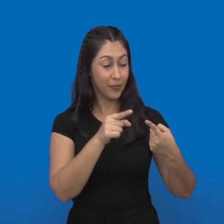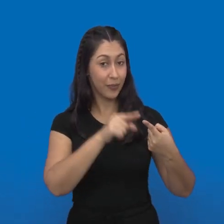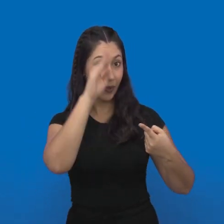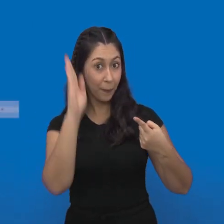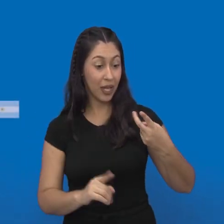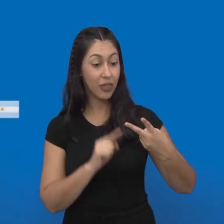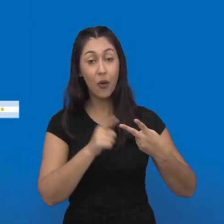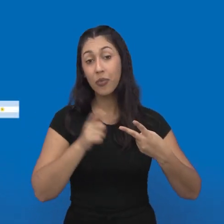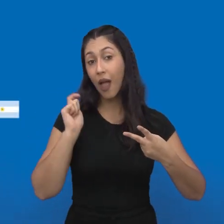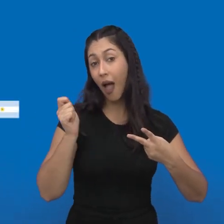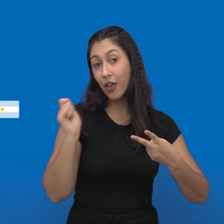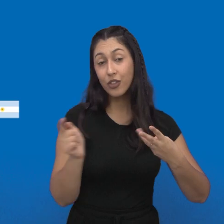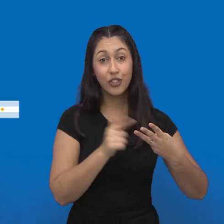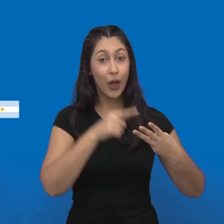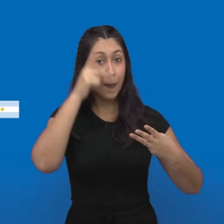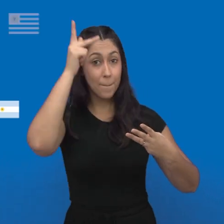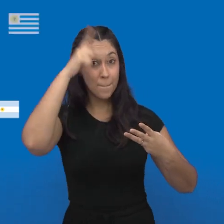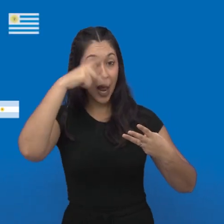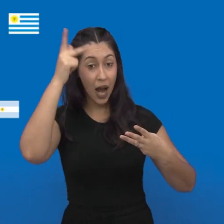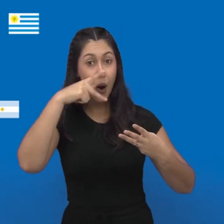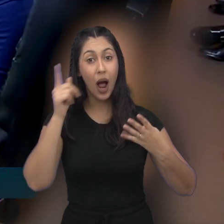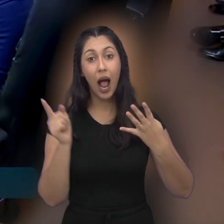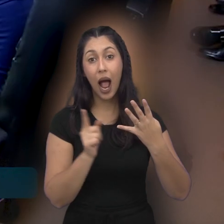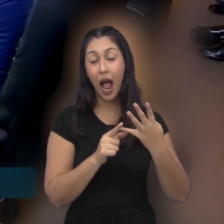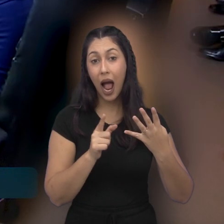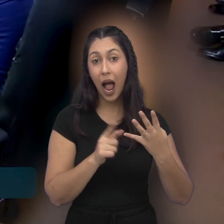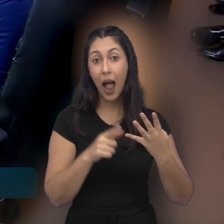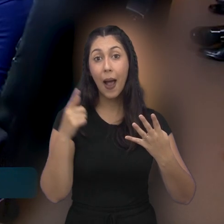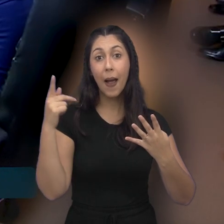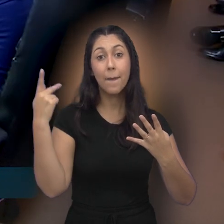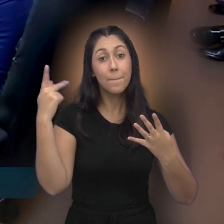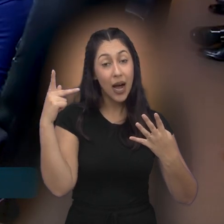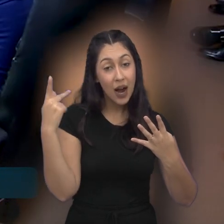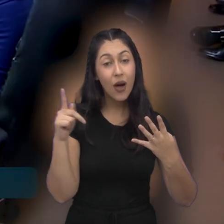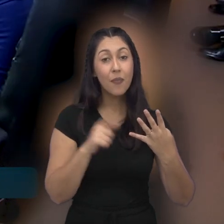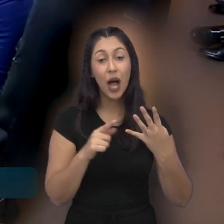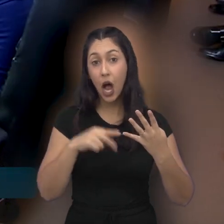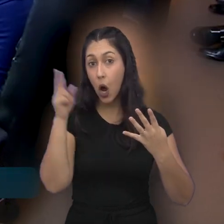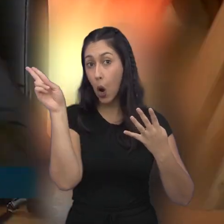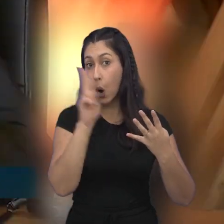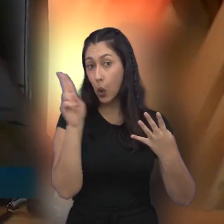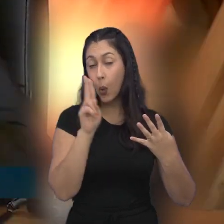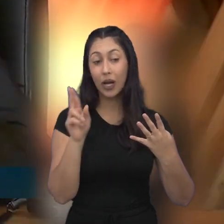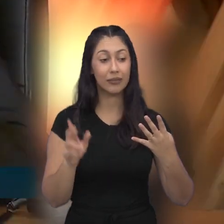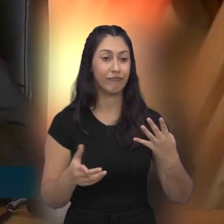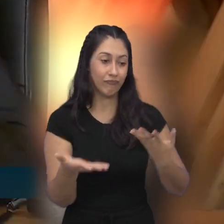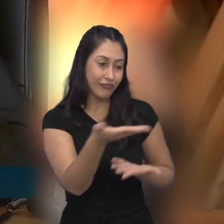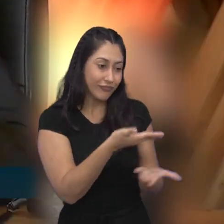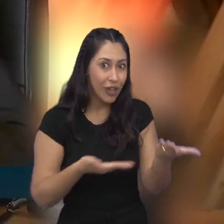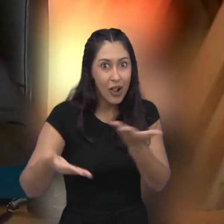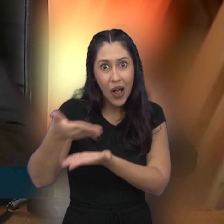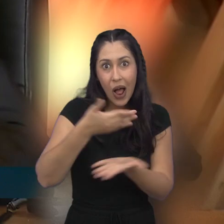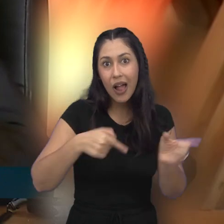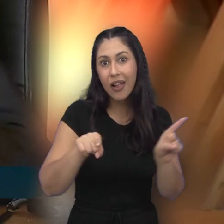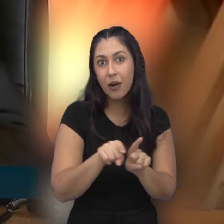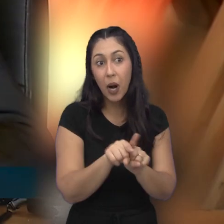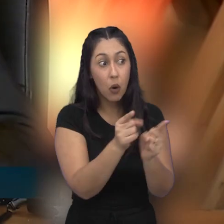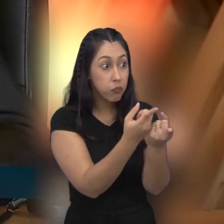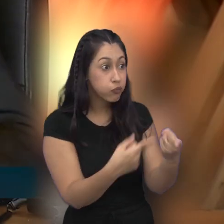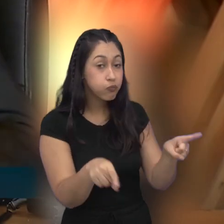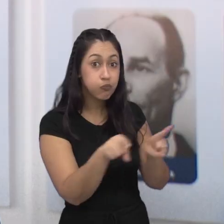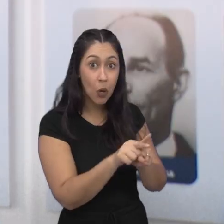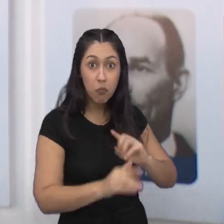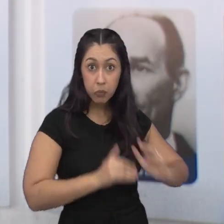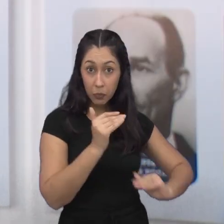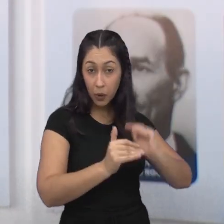são Brasil, Argentina, Paraguai e Uruguai, além da construção de políticas de desenvolvimento